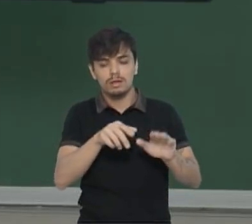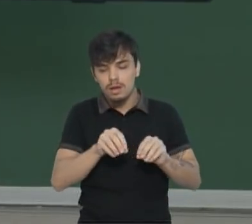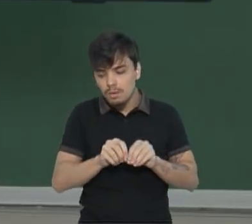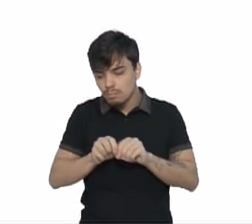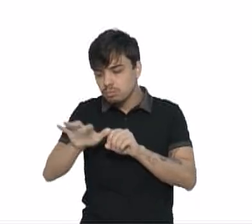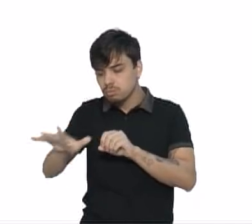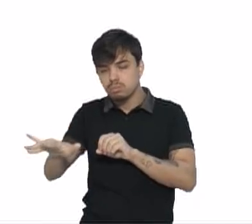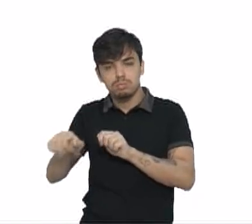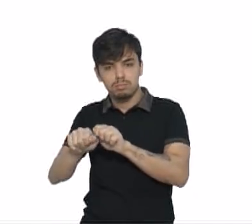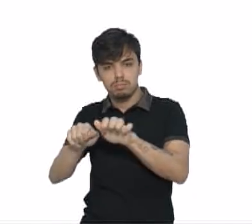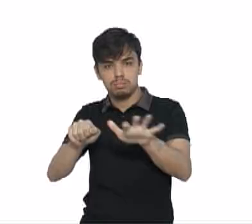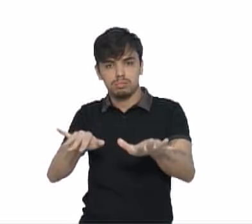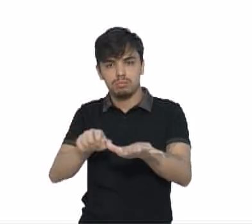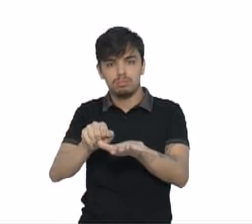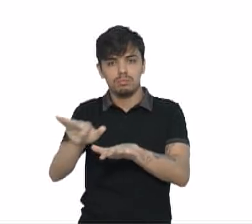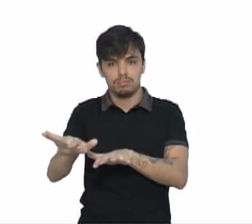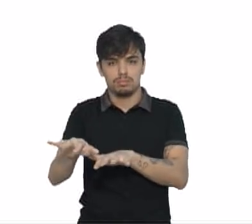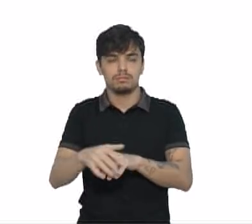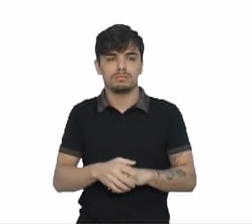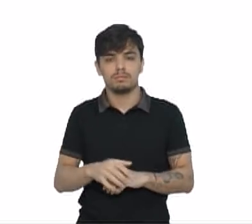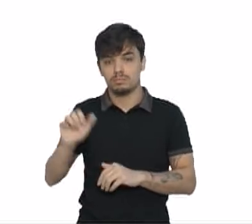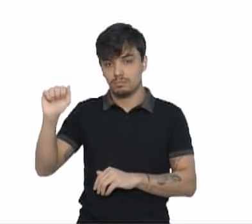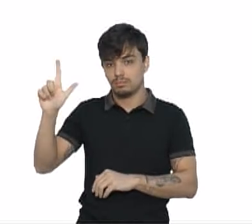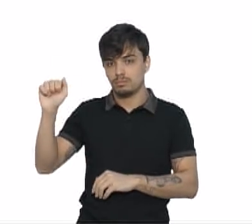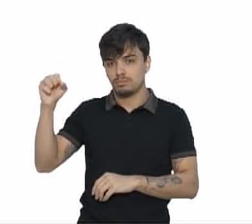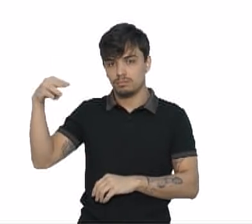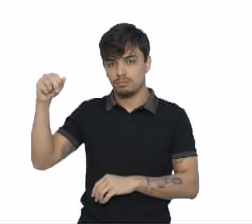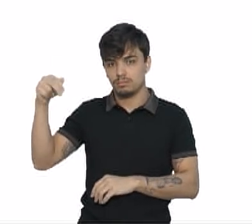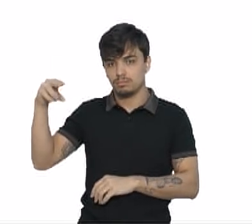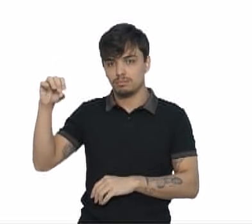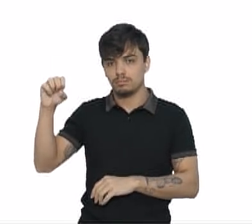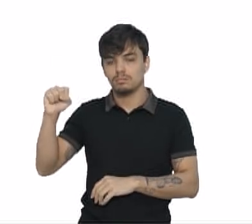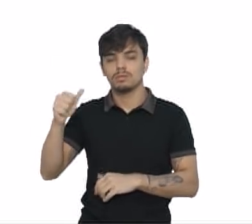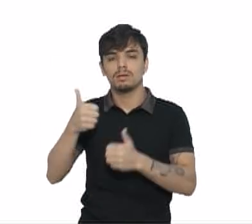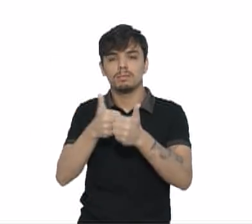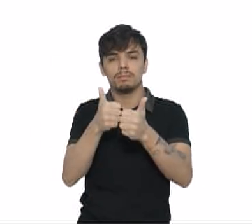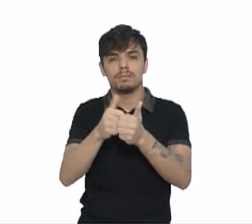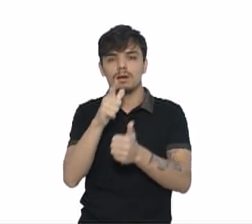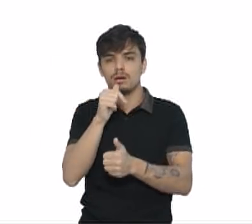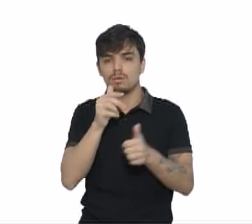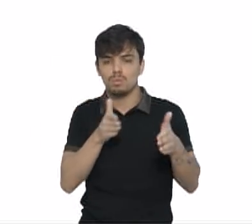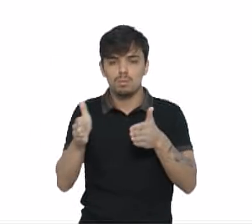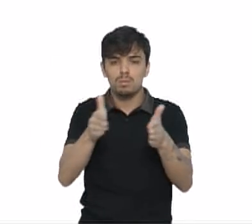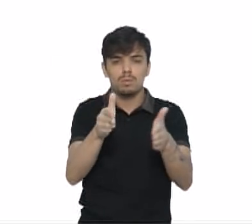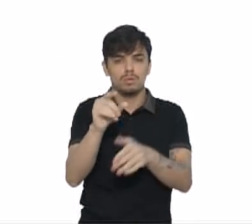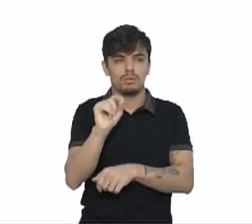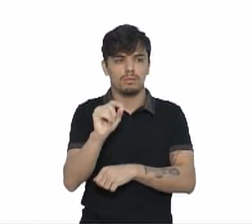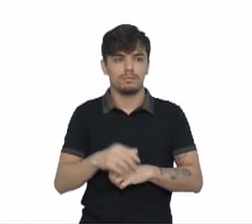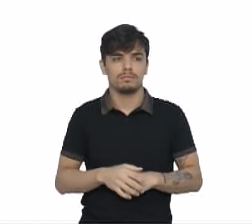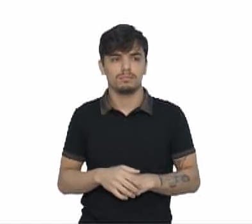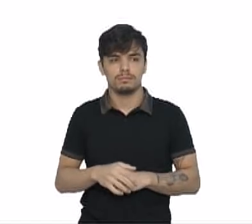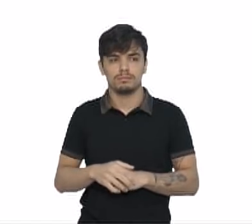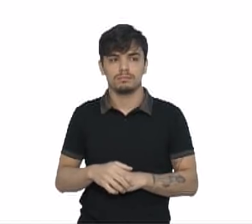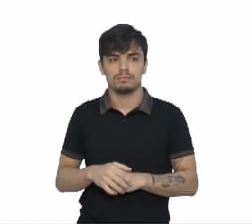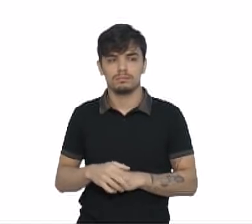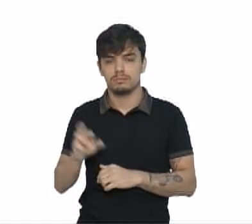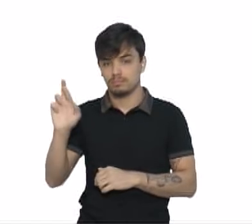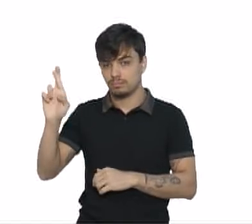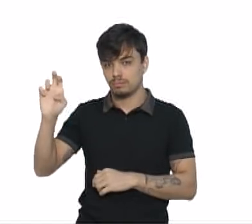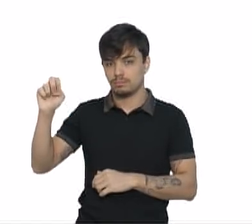As tribos germânicas do século III, os alamanos estão próximos ao rio Reno, né? Então os alamanos, aqui está o rio